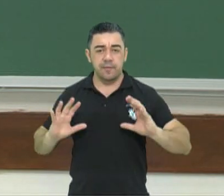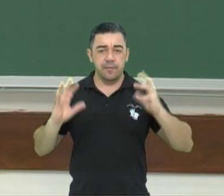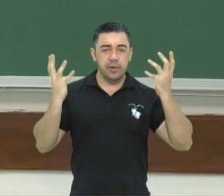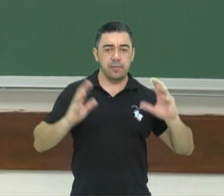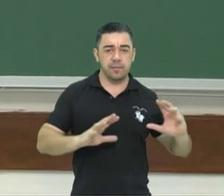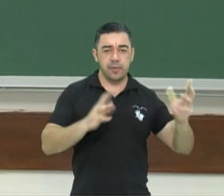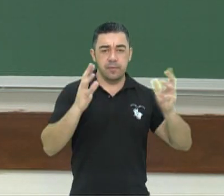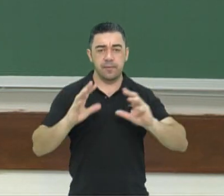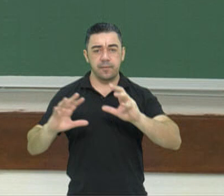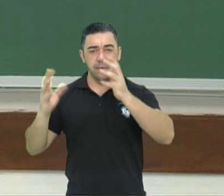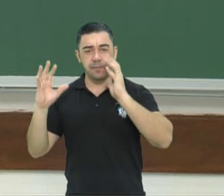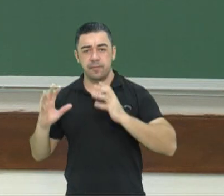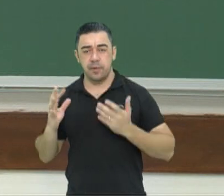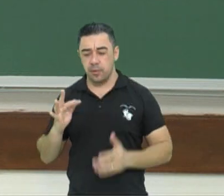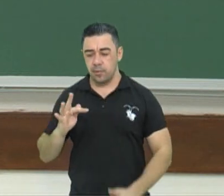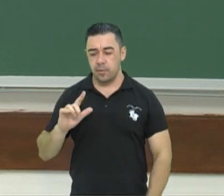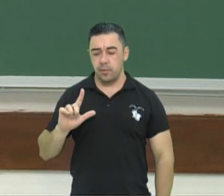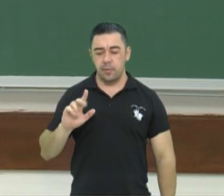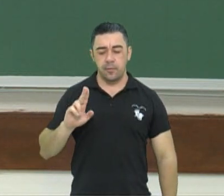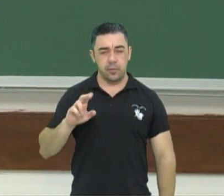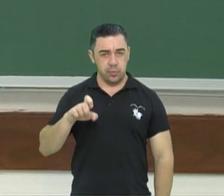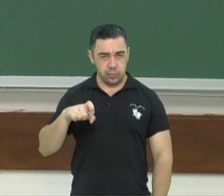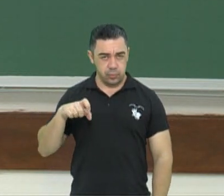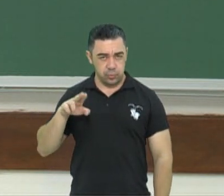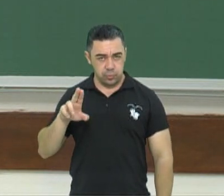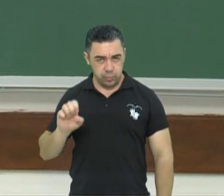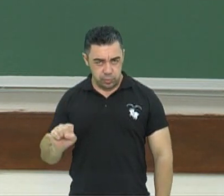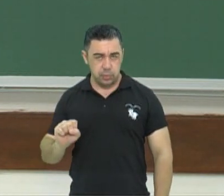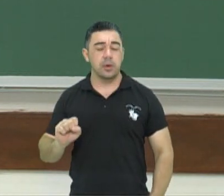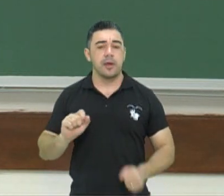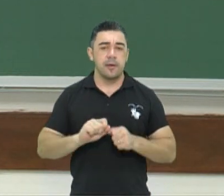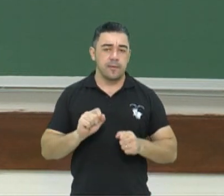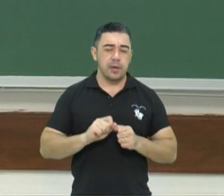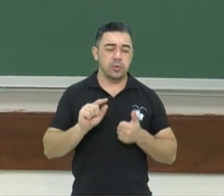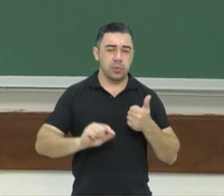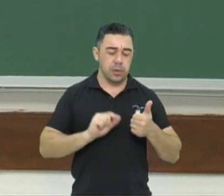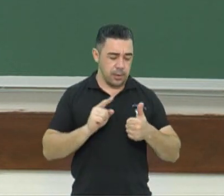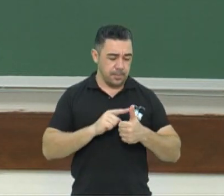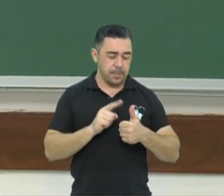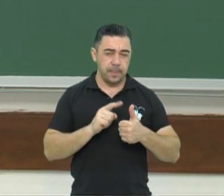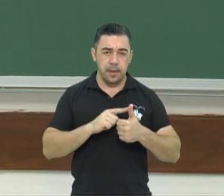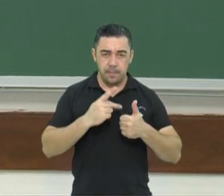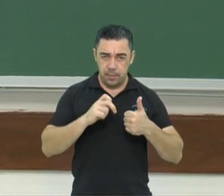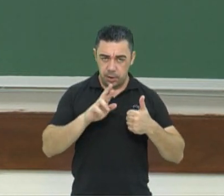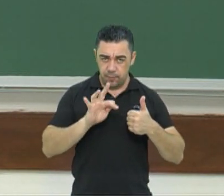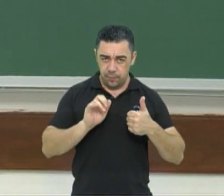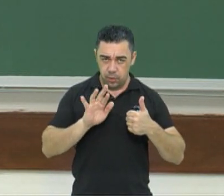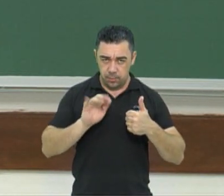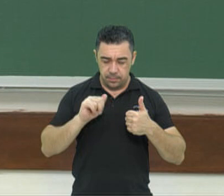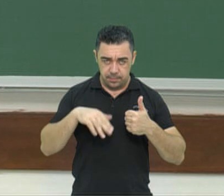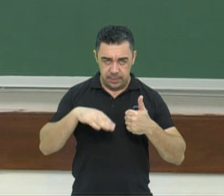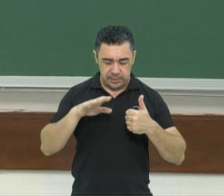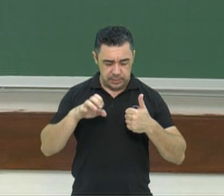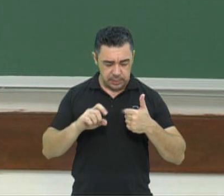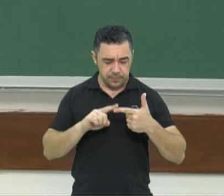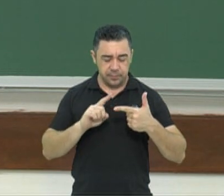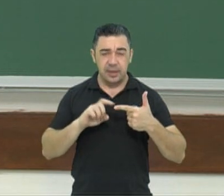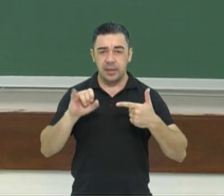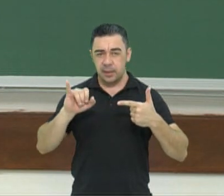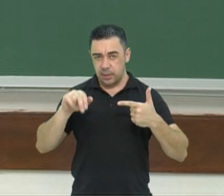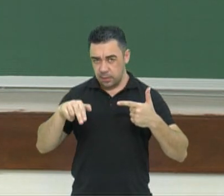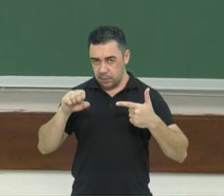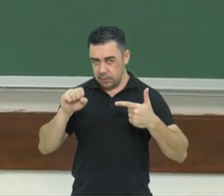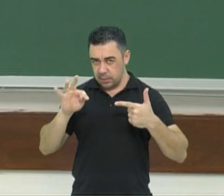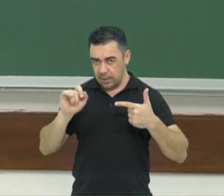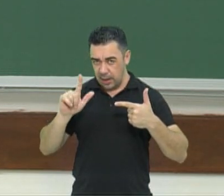qual é apresentado a performance, a instalação e o happening, que a gente vai falar agora daqui a pouquinho com relação à